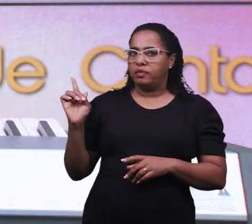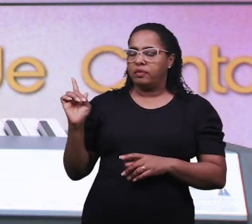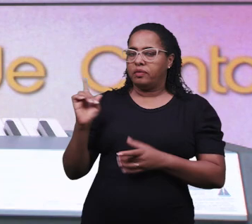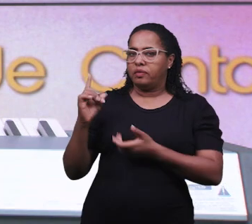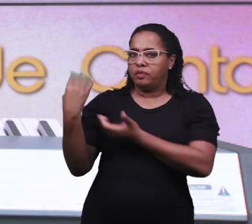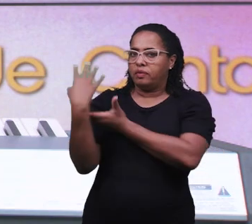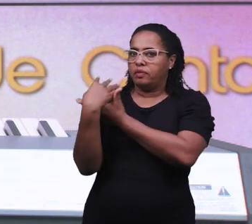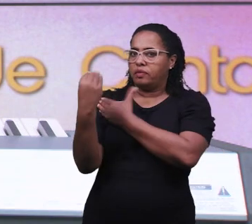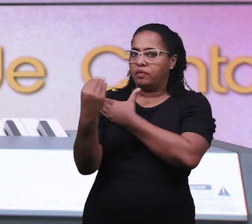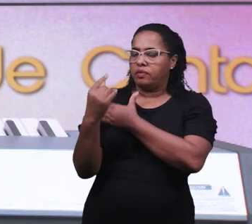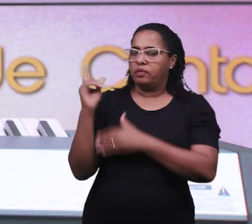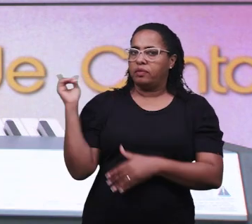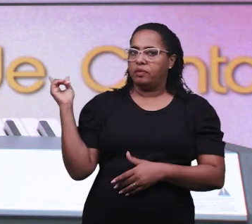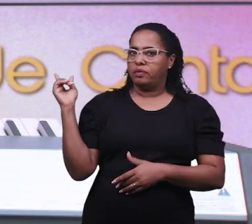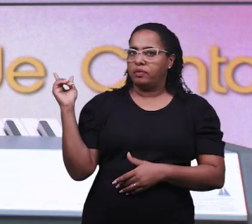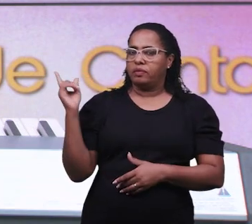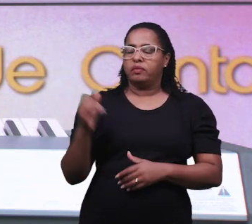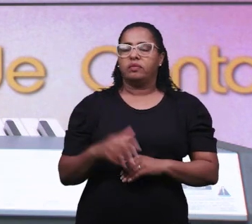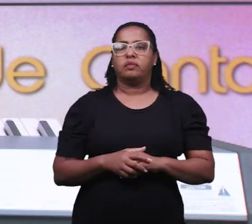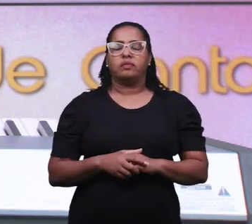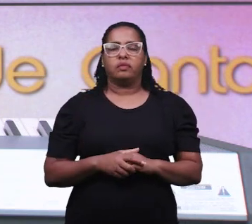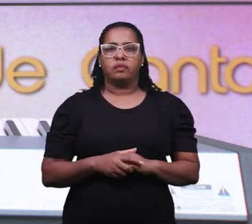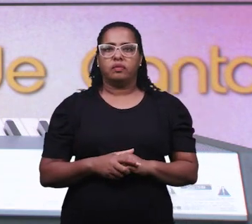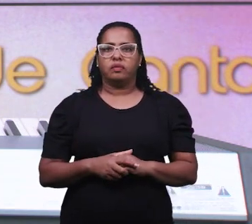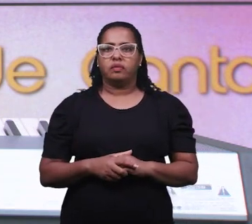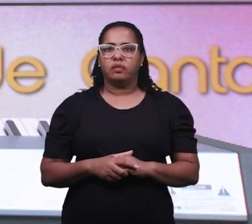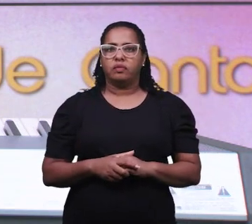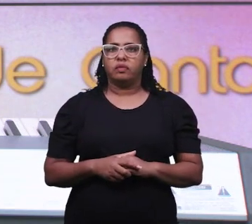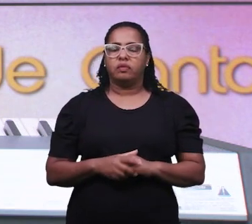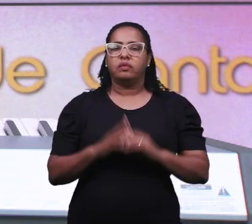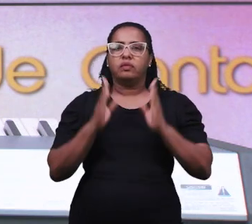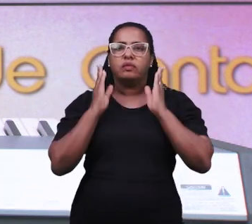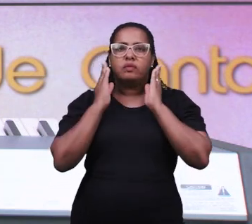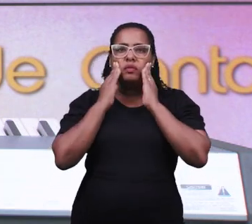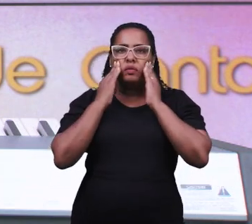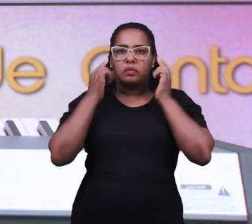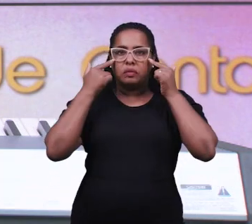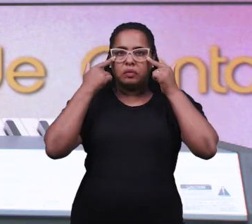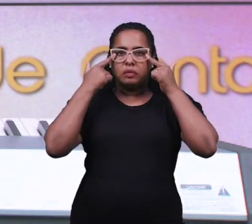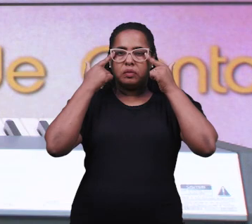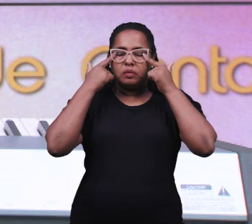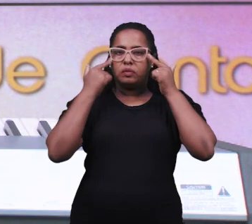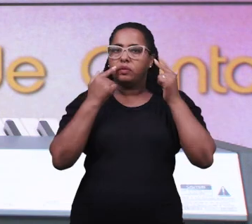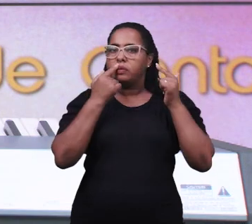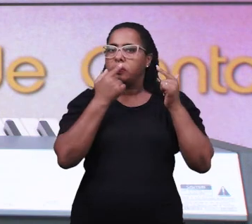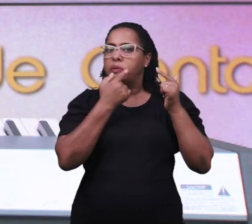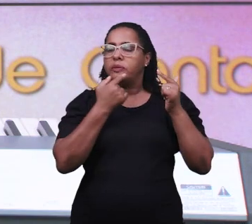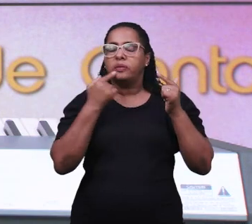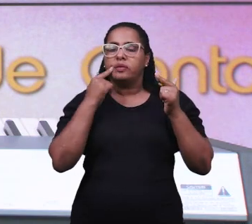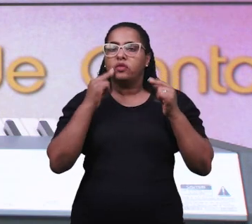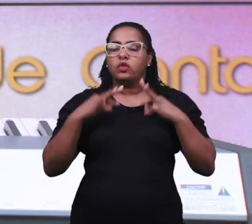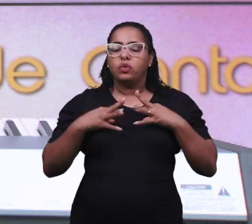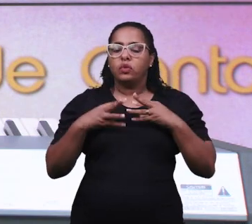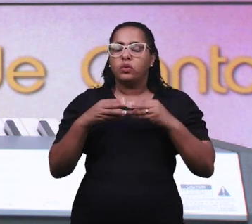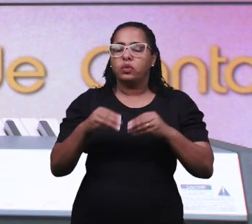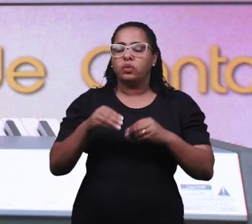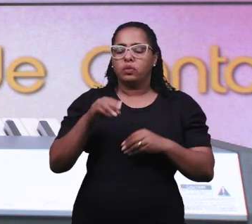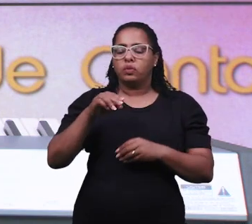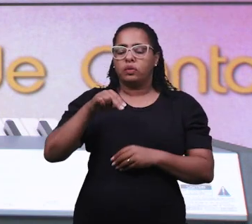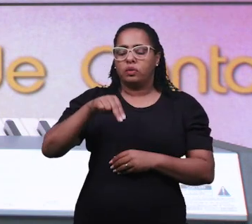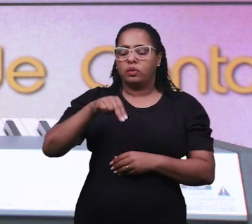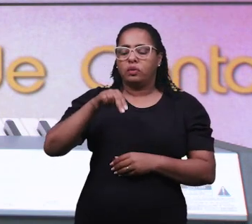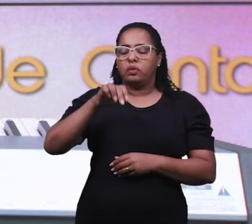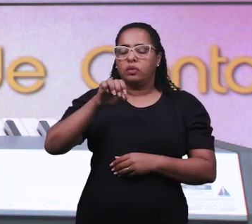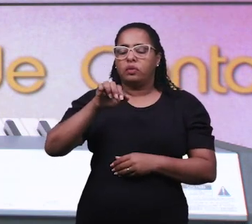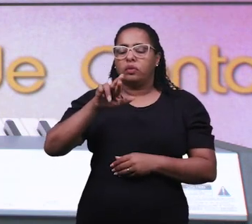Bochechas, olhos e lábios. Tudo isso aqui é cercado de inervações e